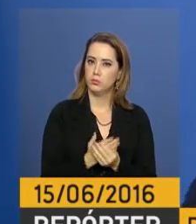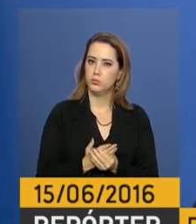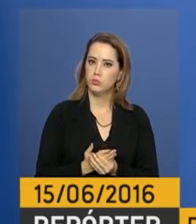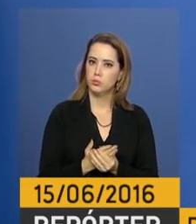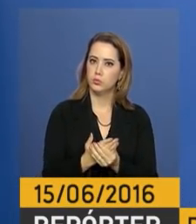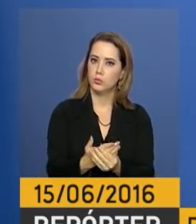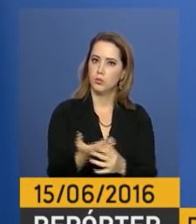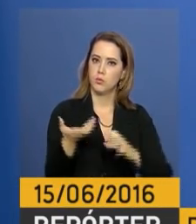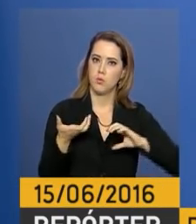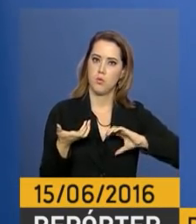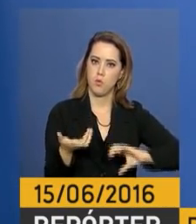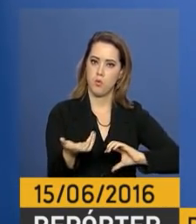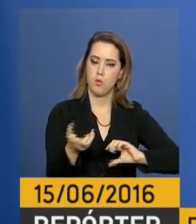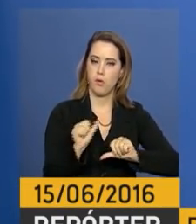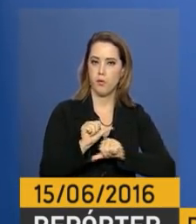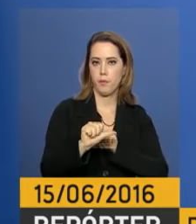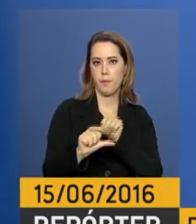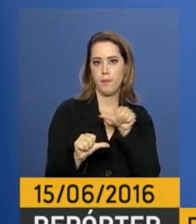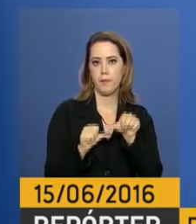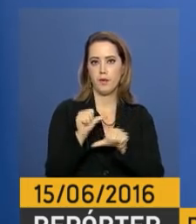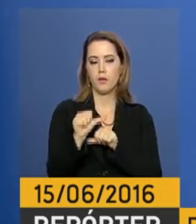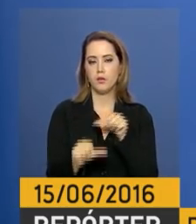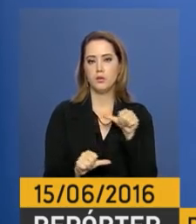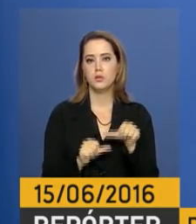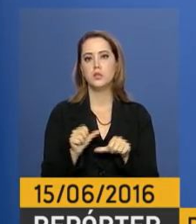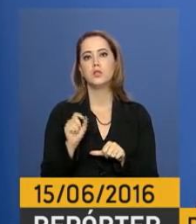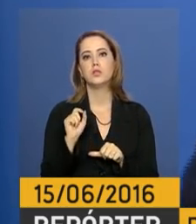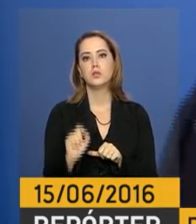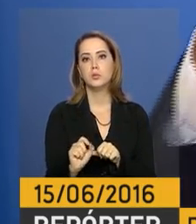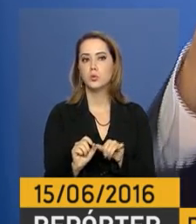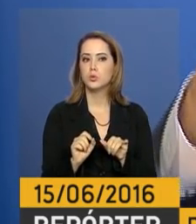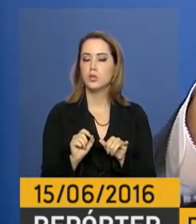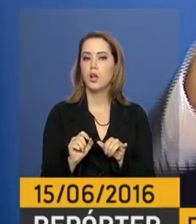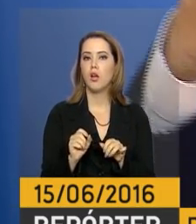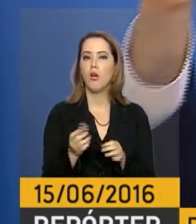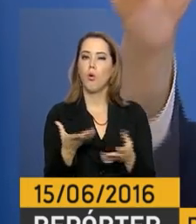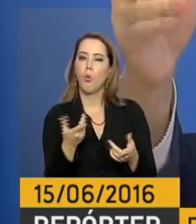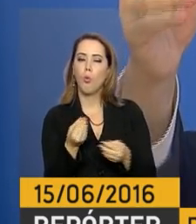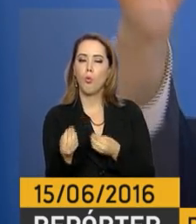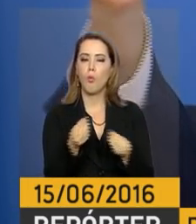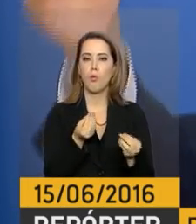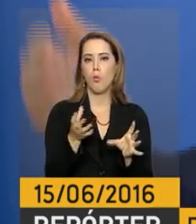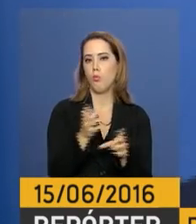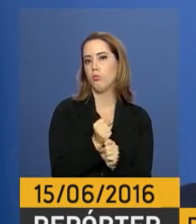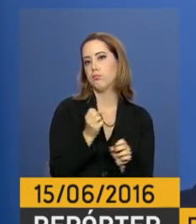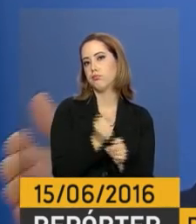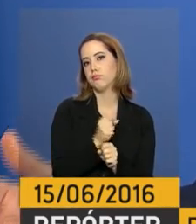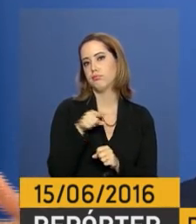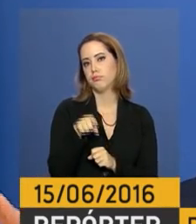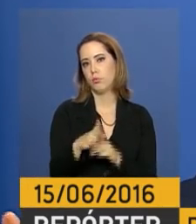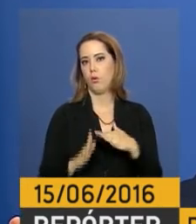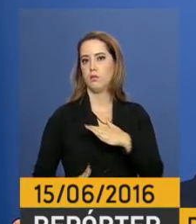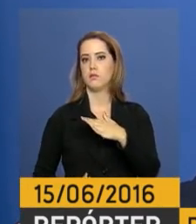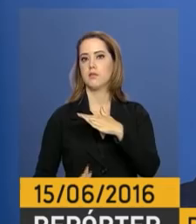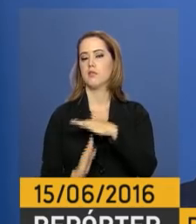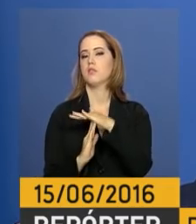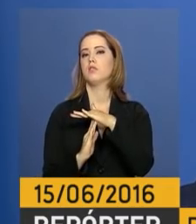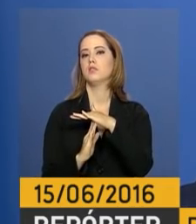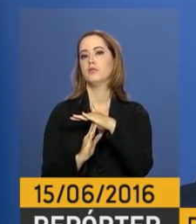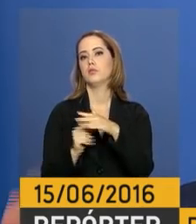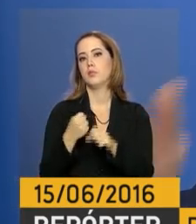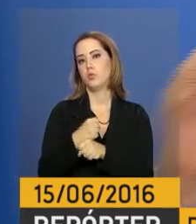mudança na metodologia de cálculo eh deste novo limite